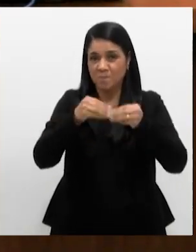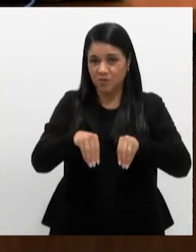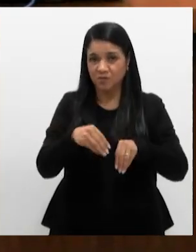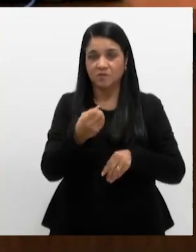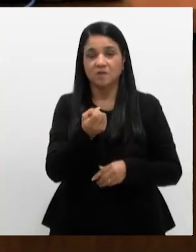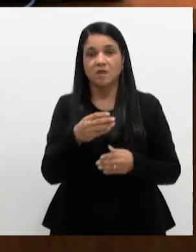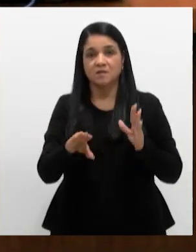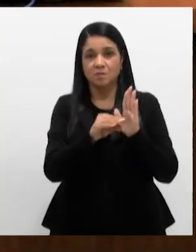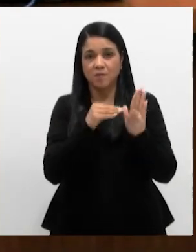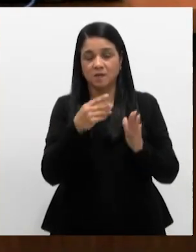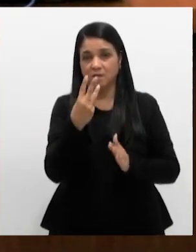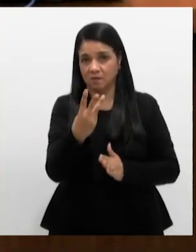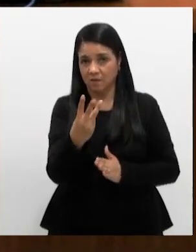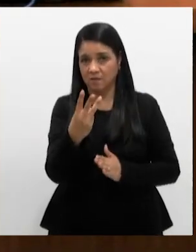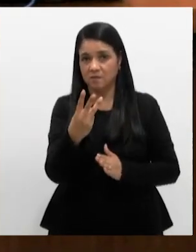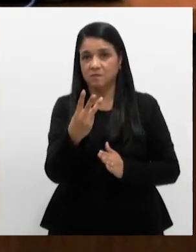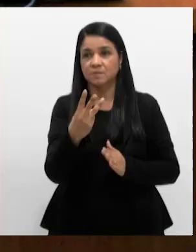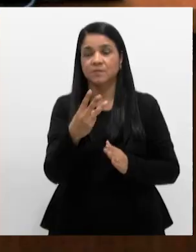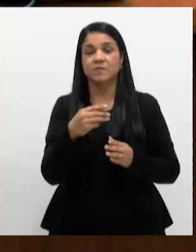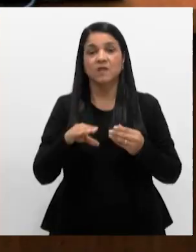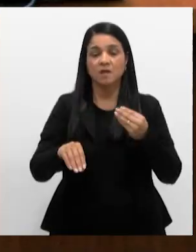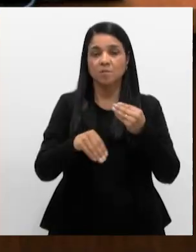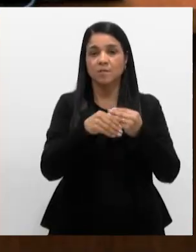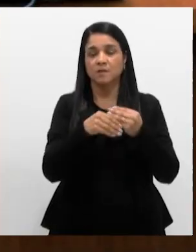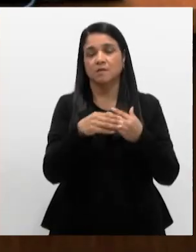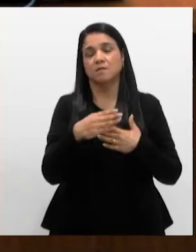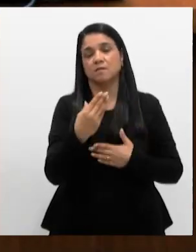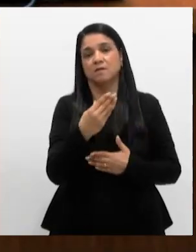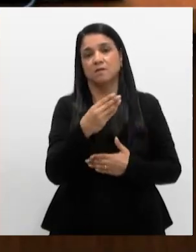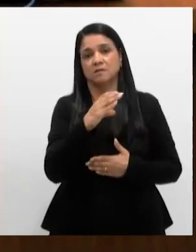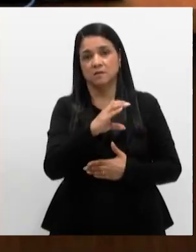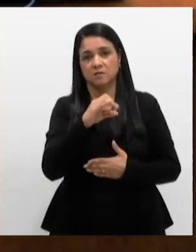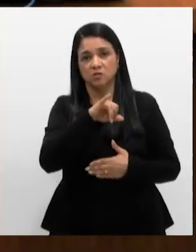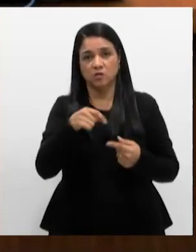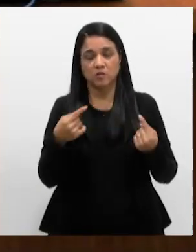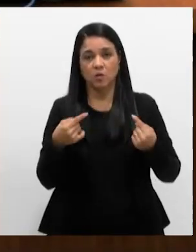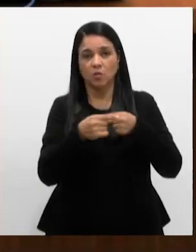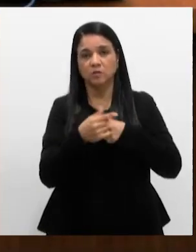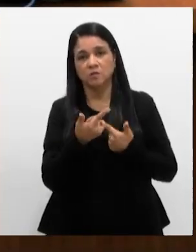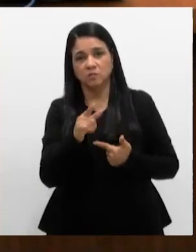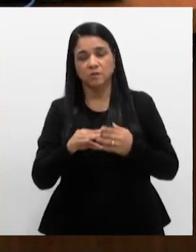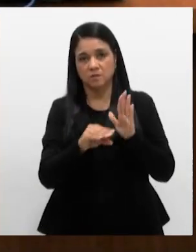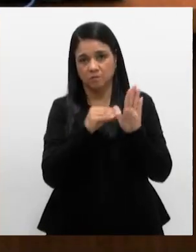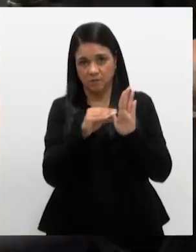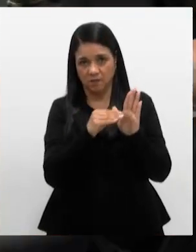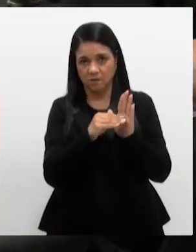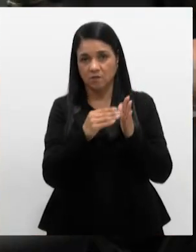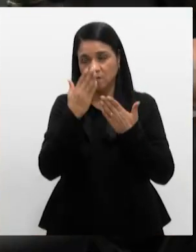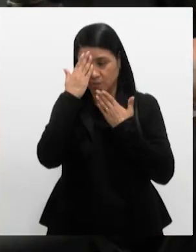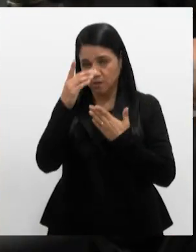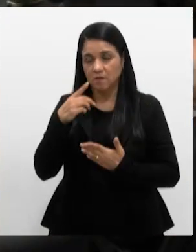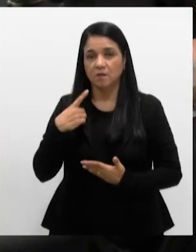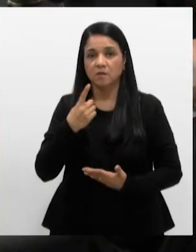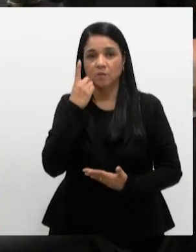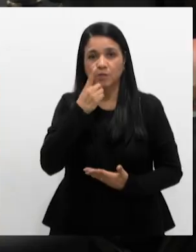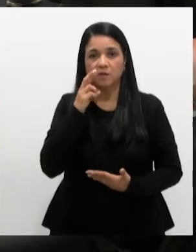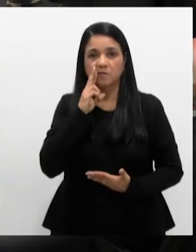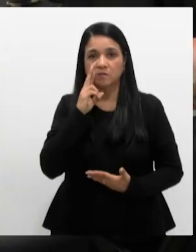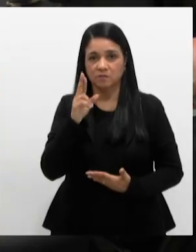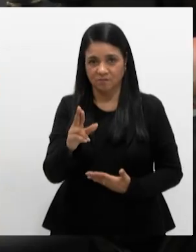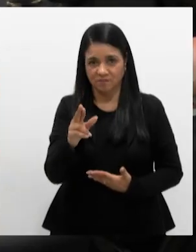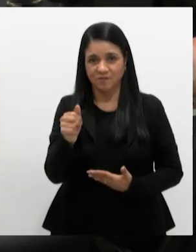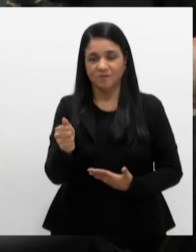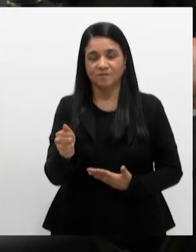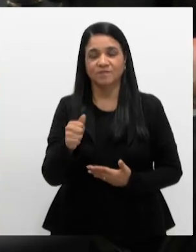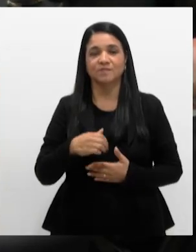prejudicabilidade da emenda 3, pela emenda da CCJ e contrário às demais emendas. Muito obrigado, deputado presidente da CCJ, querido